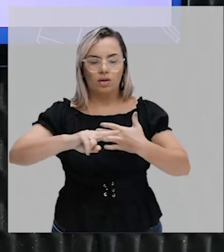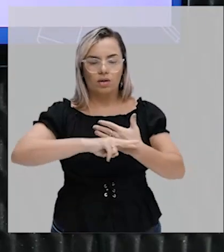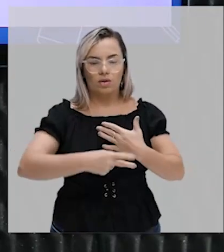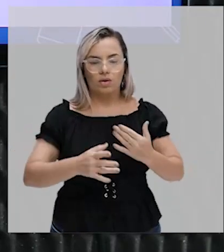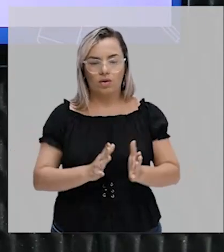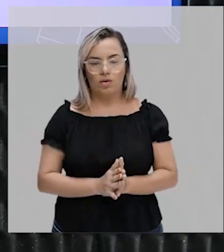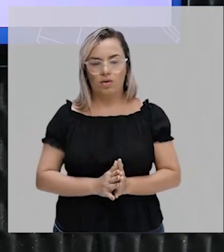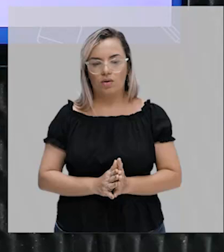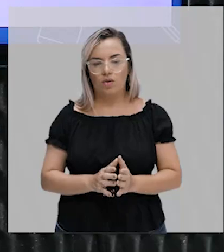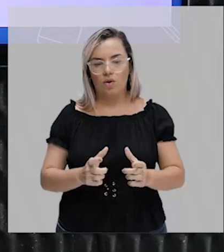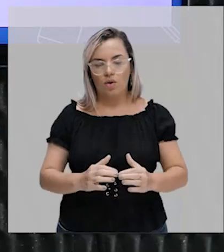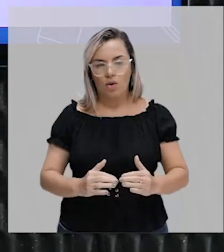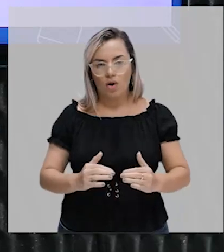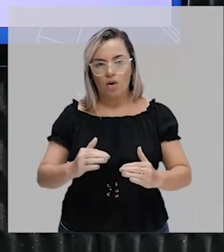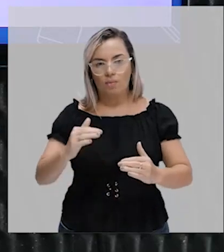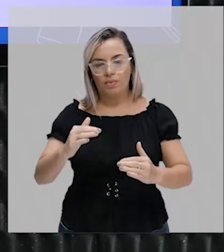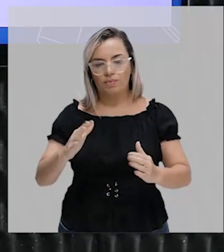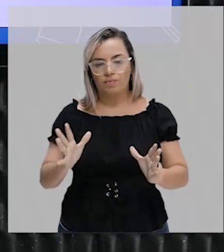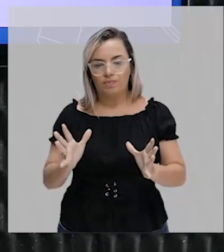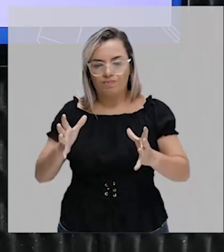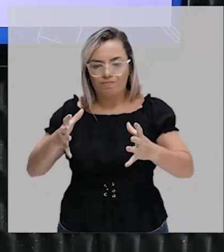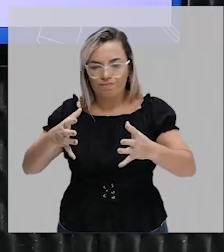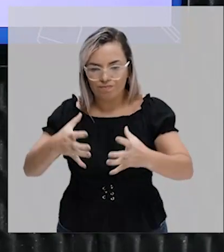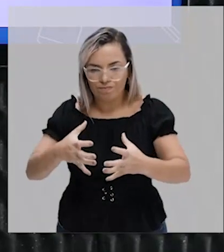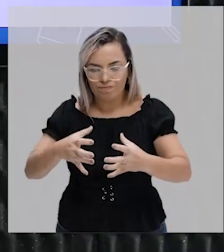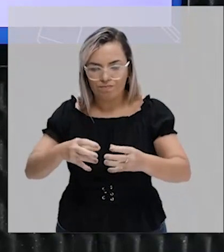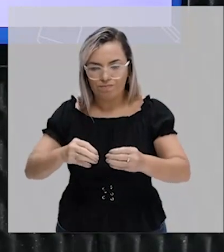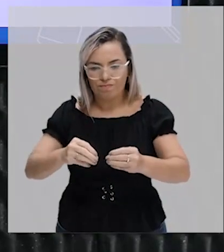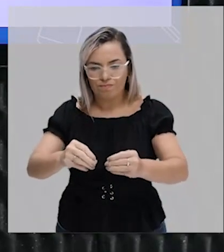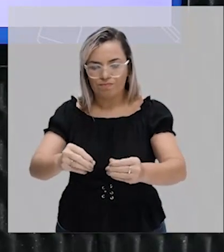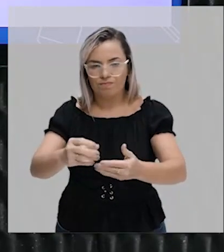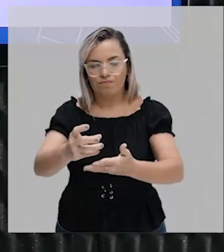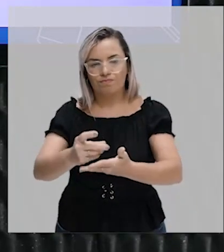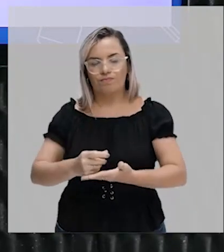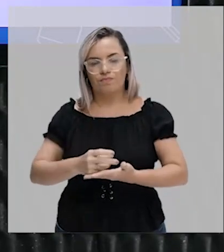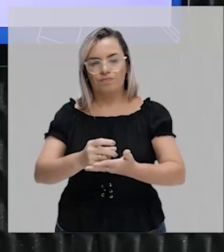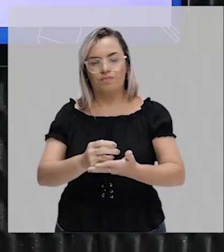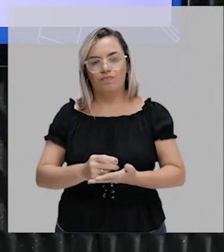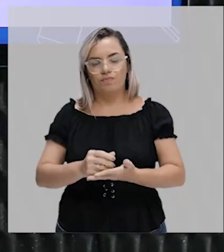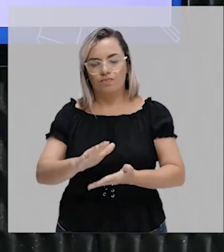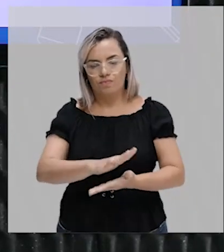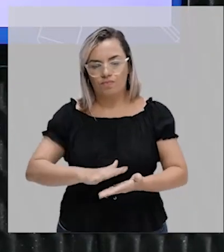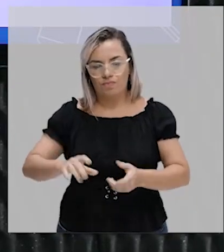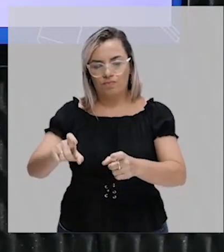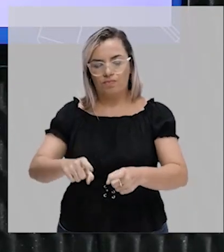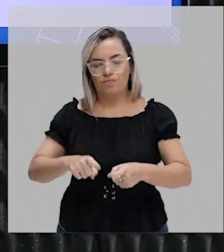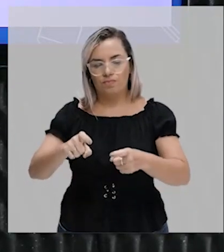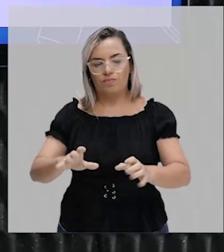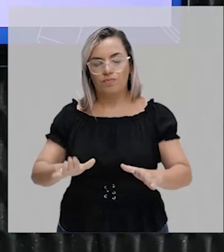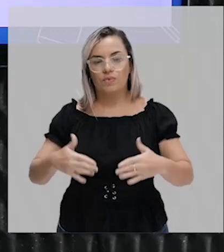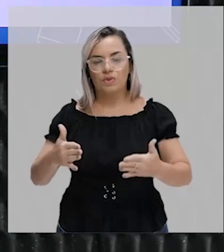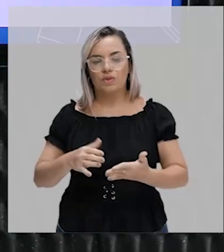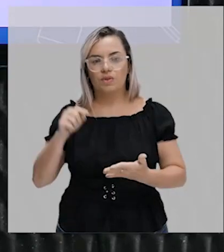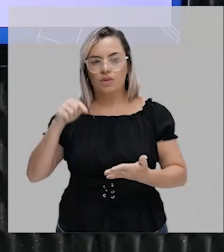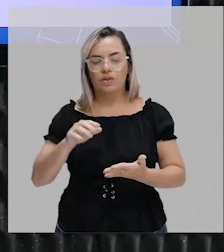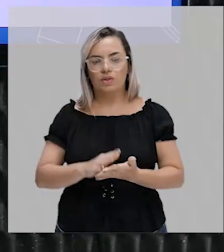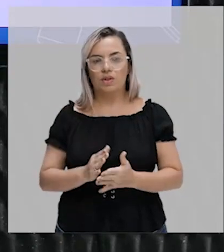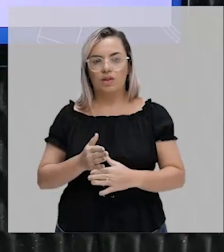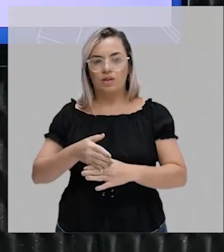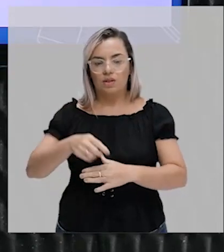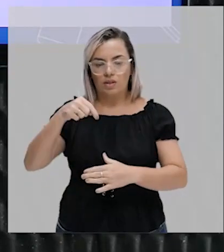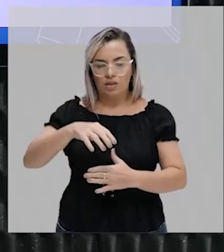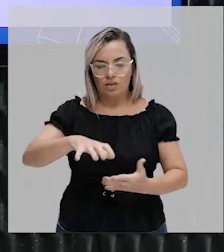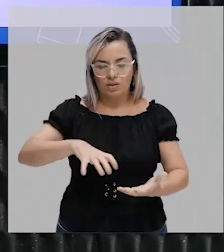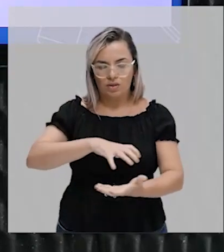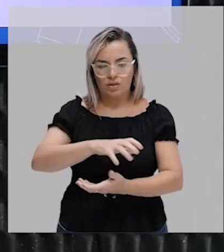de renda, tá certo? Principalmente no espaço rural. Por quê, Marcos? Ora, galera, quem vai de fato estar inserido na Revolução Verde,